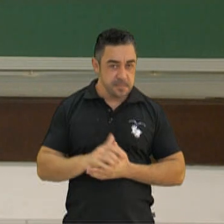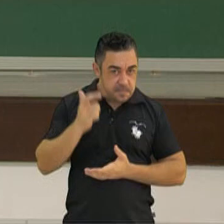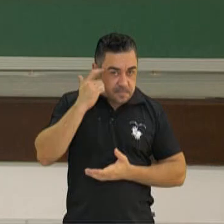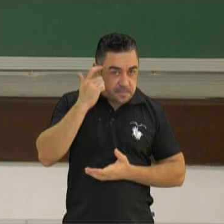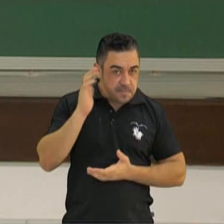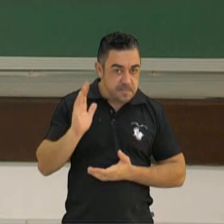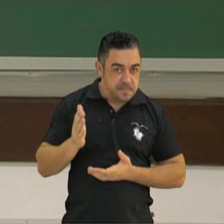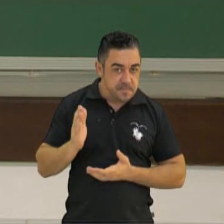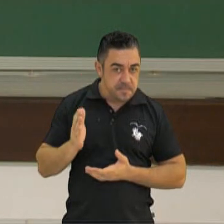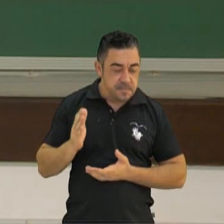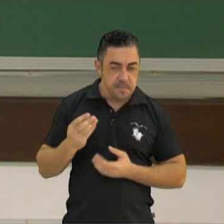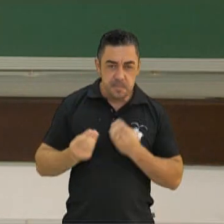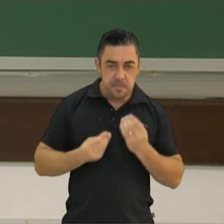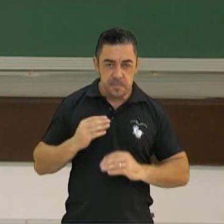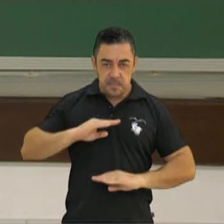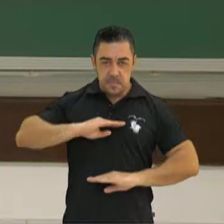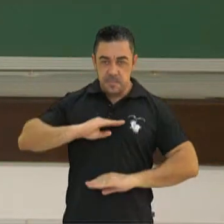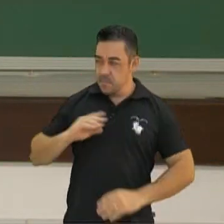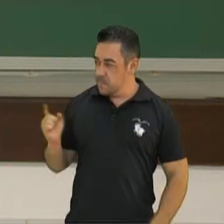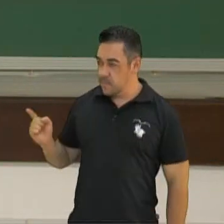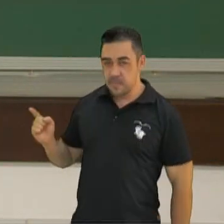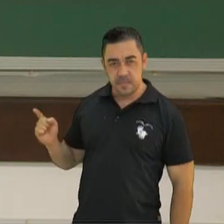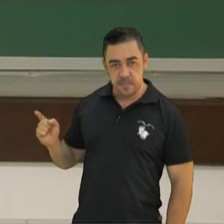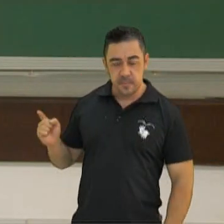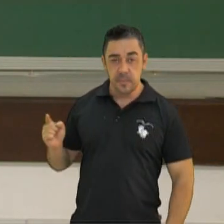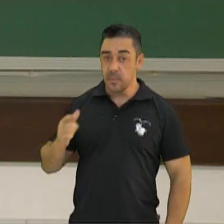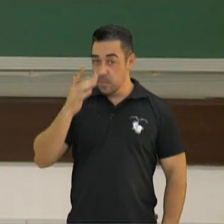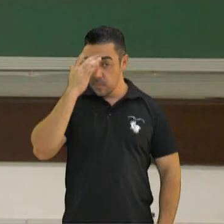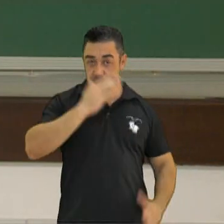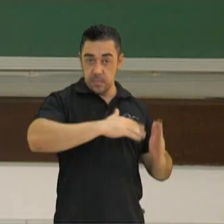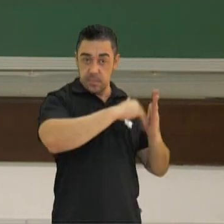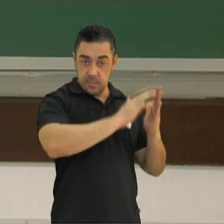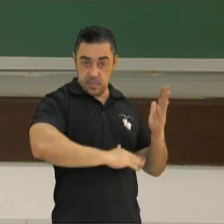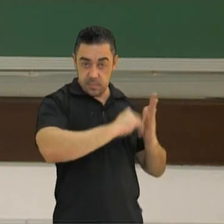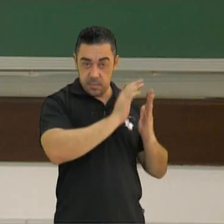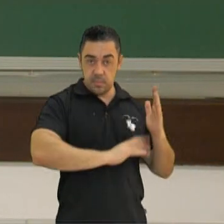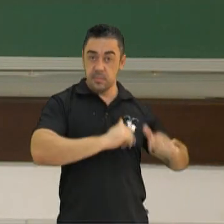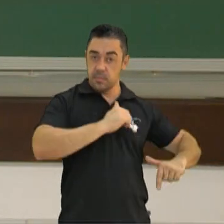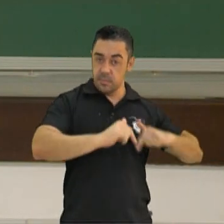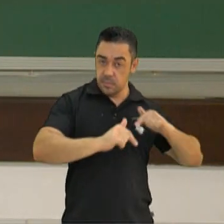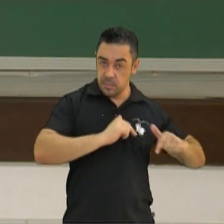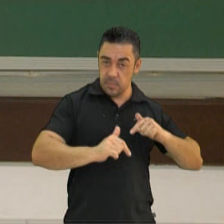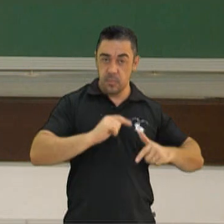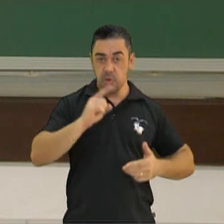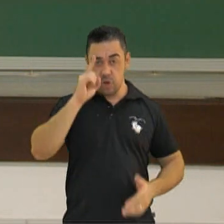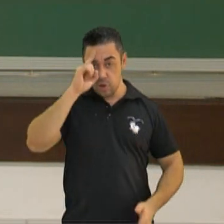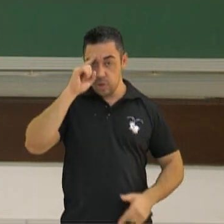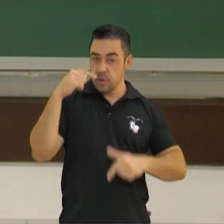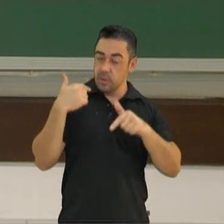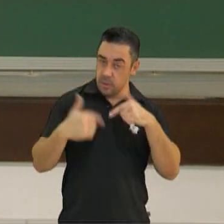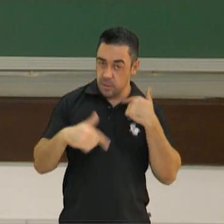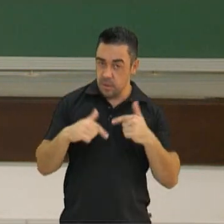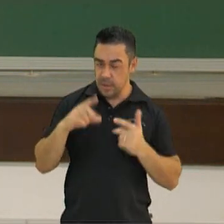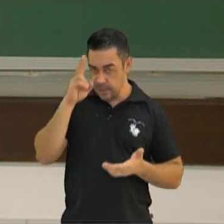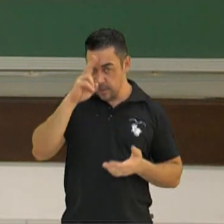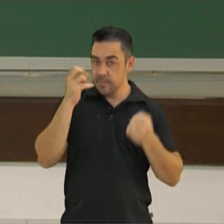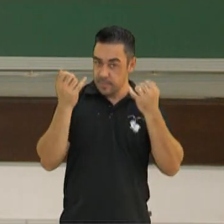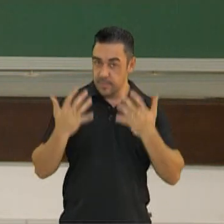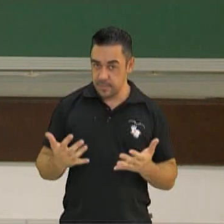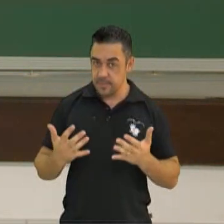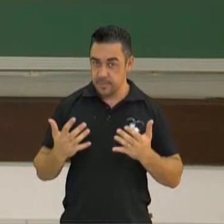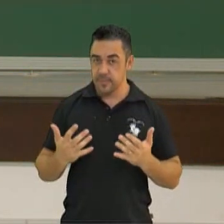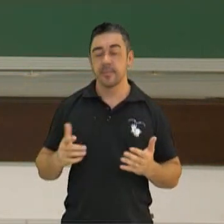Pensou na situação que nós temos aqui? Pintor, trabalho, tempo de serviço. Lembra do que eu